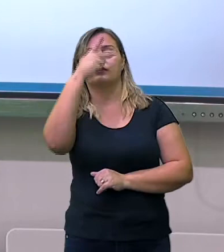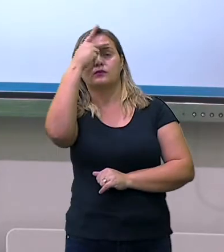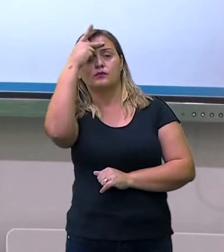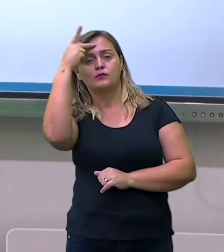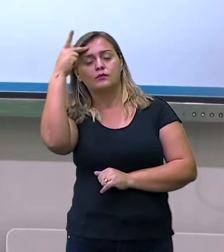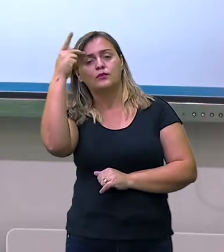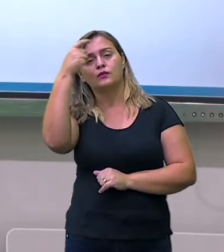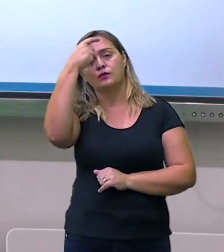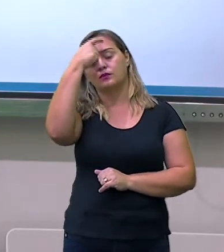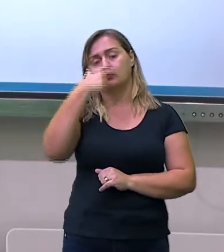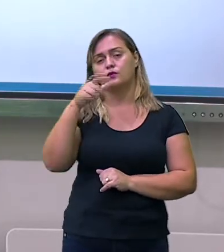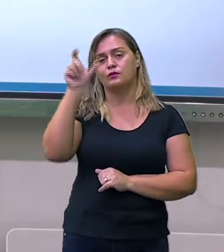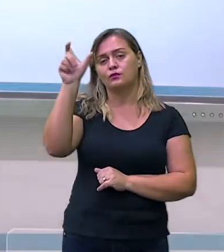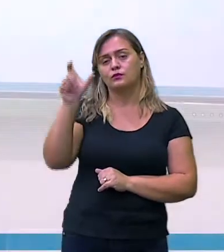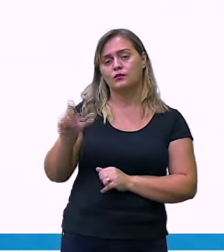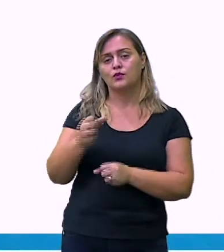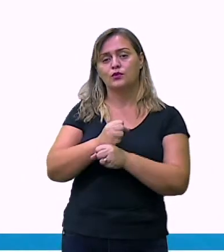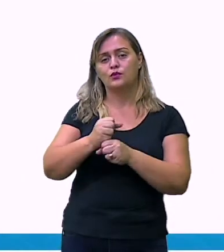de